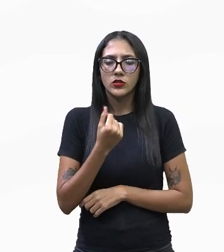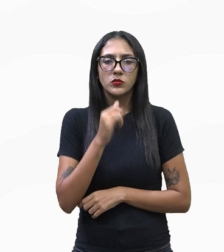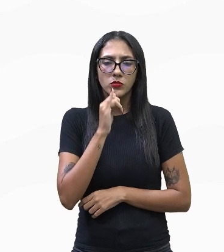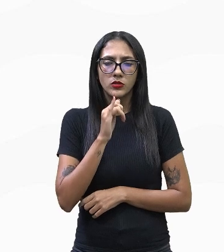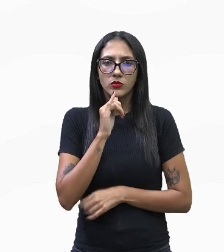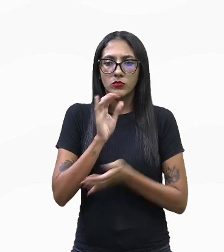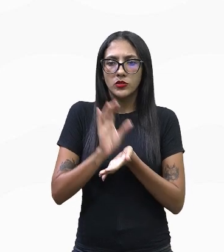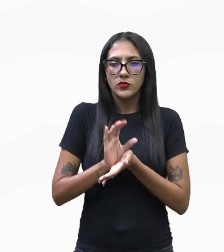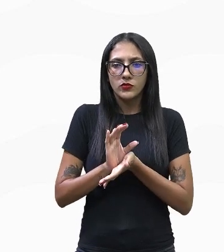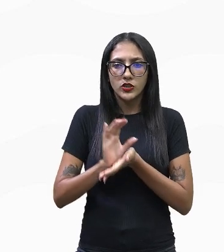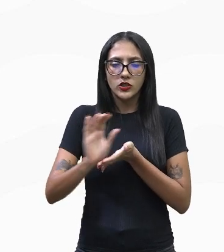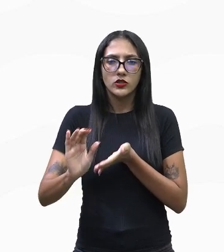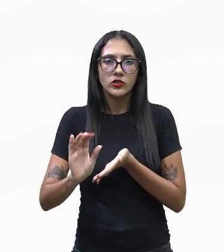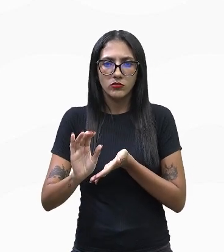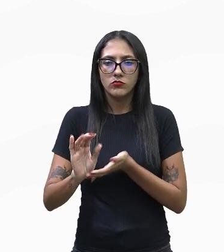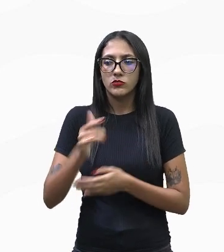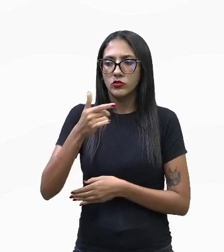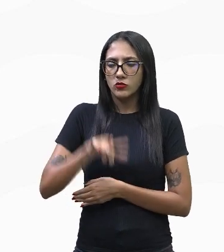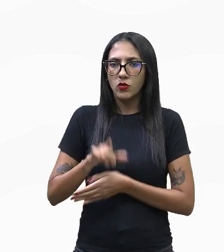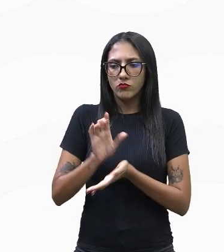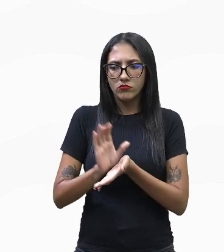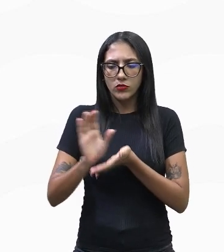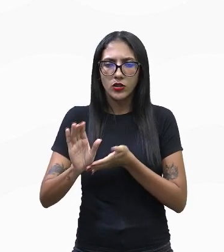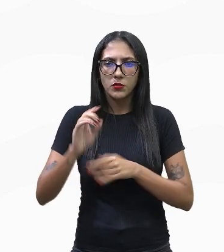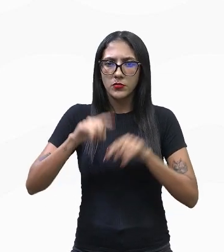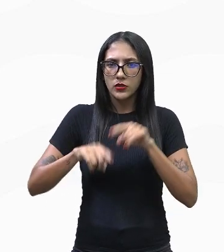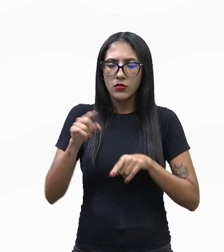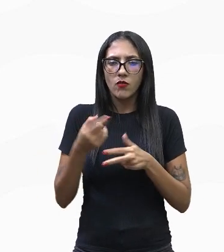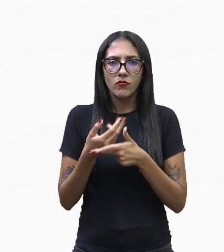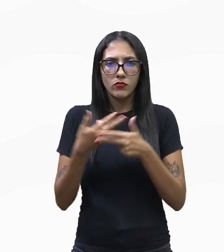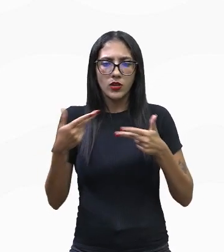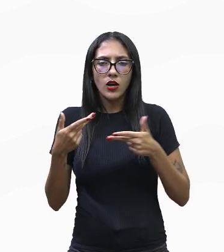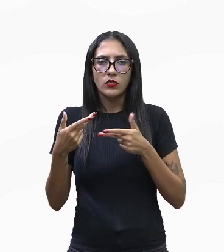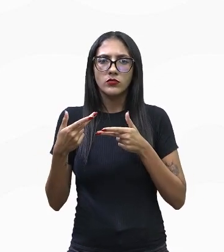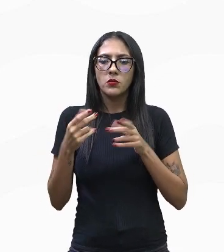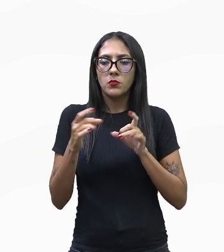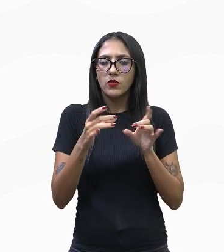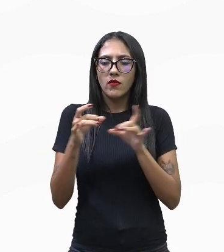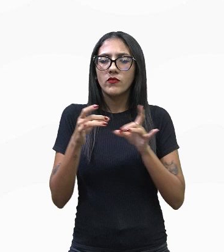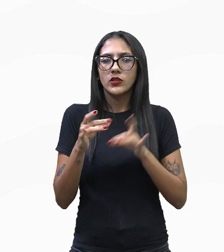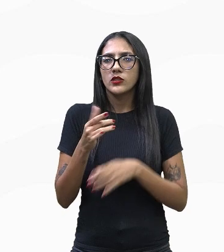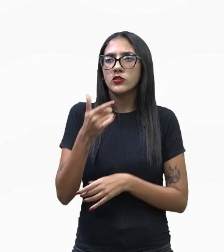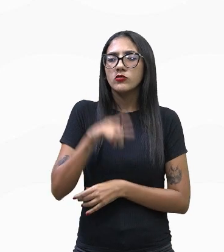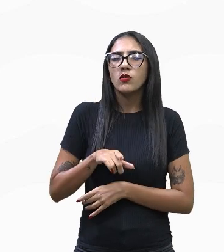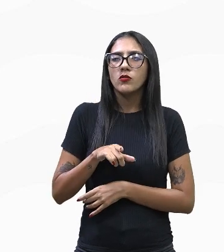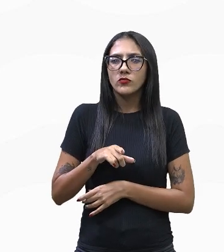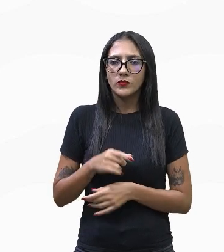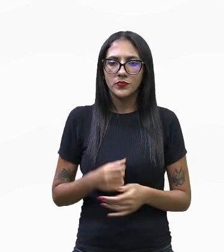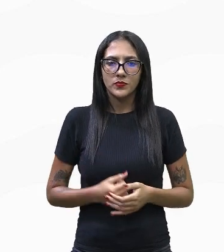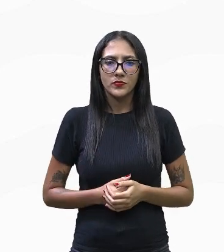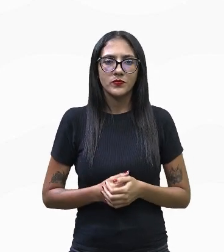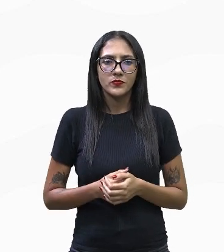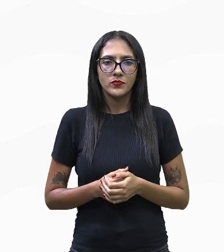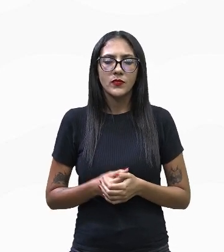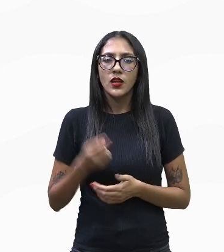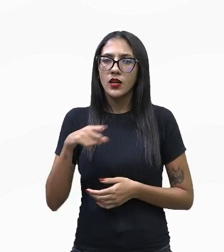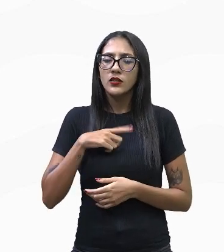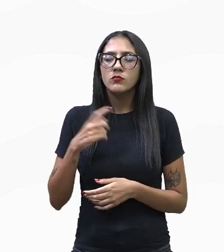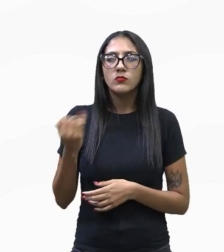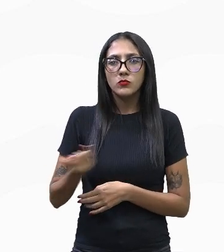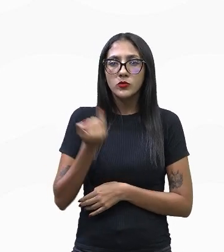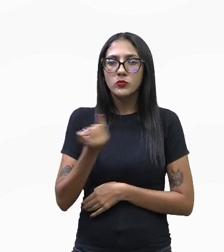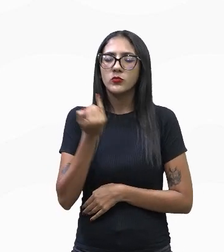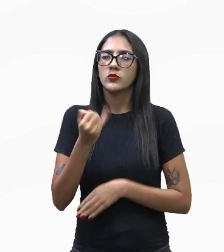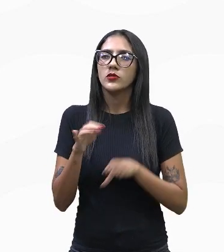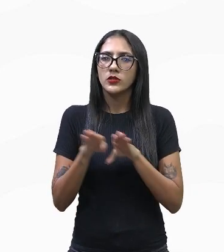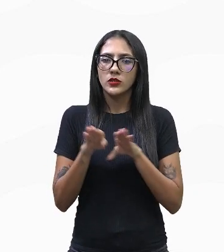seu negócio, você reinveste ele comprando produtos, por exemplo, para revender. Então, é um dinheiro que não é seu, mas que ele é extremamente importante